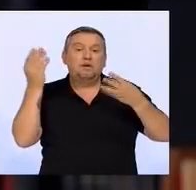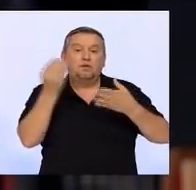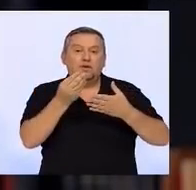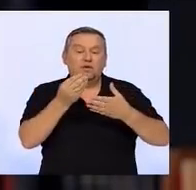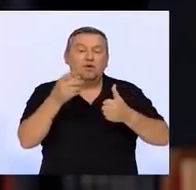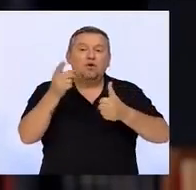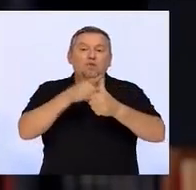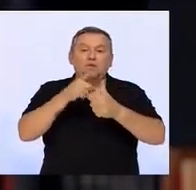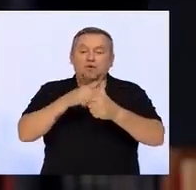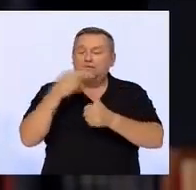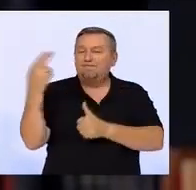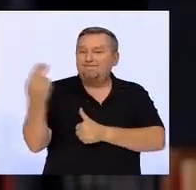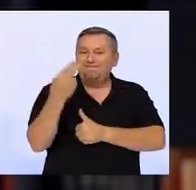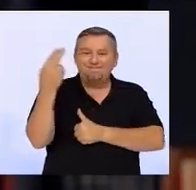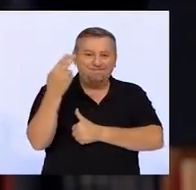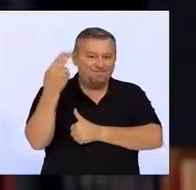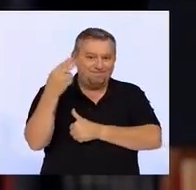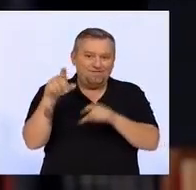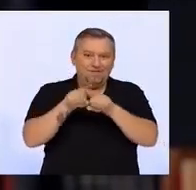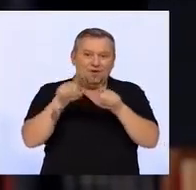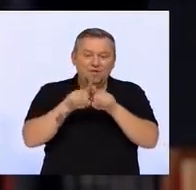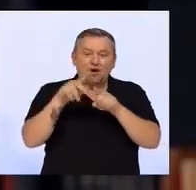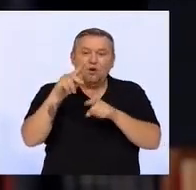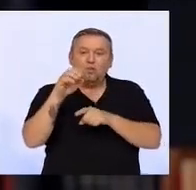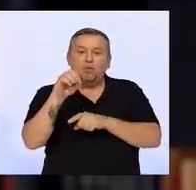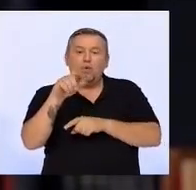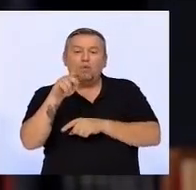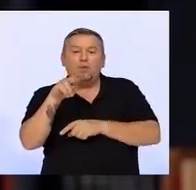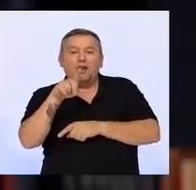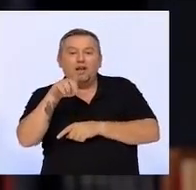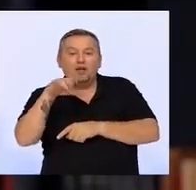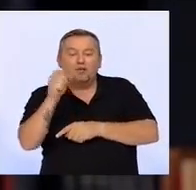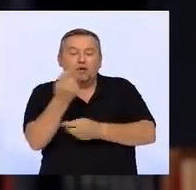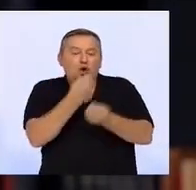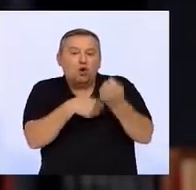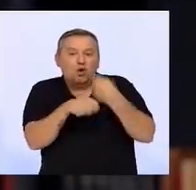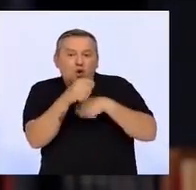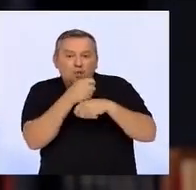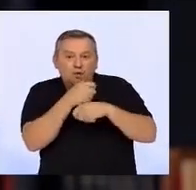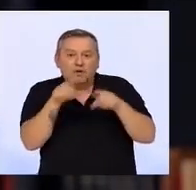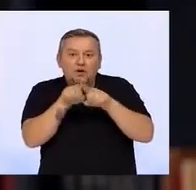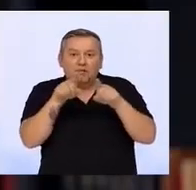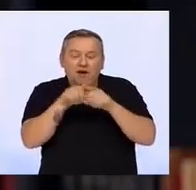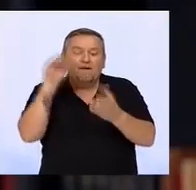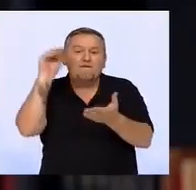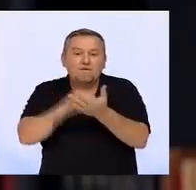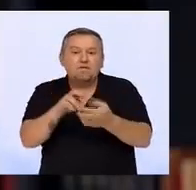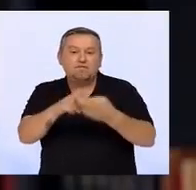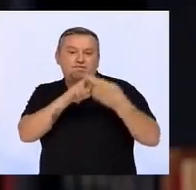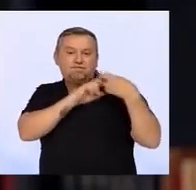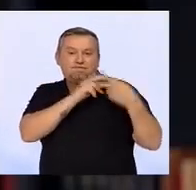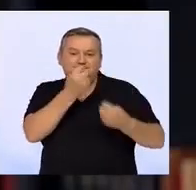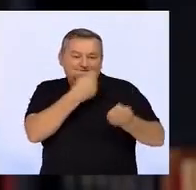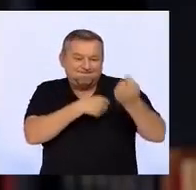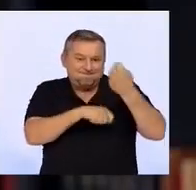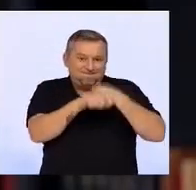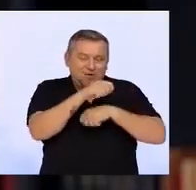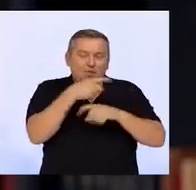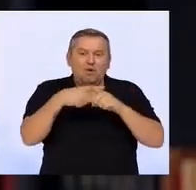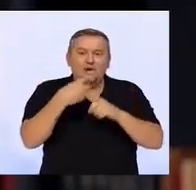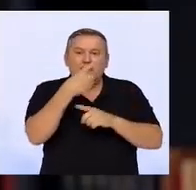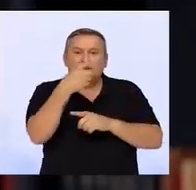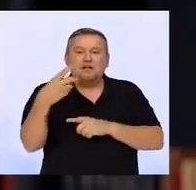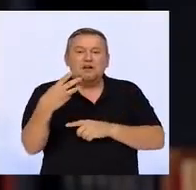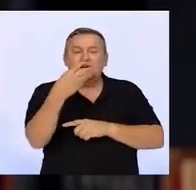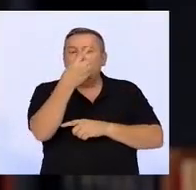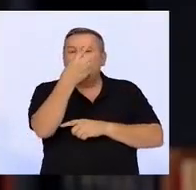a incompetência, o populismo econômico, a irresponsabilidade econômica que gerou essa crise com 13, 14 milhões de desempregados,